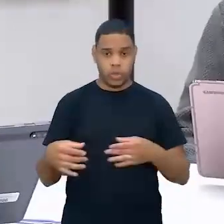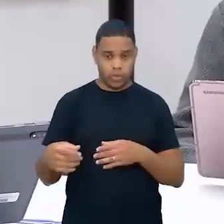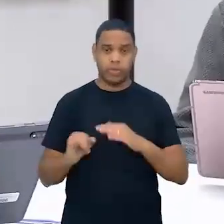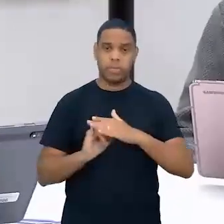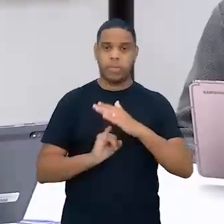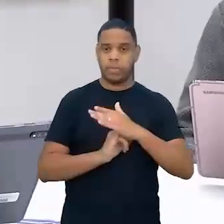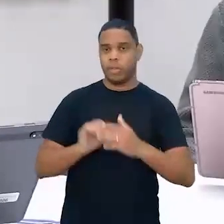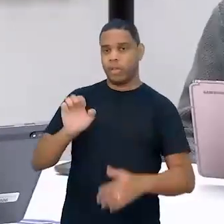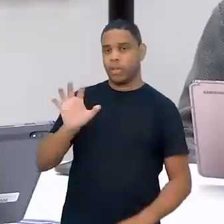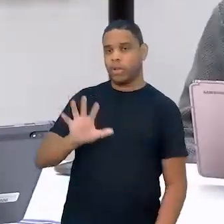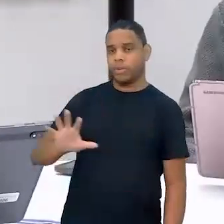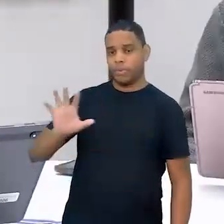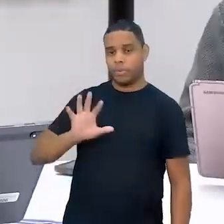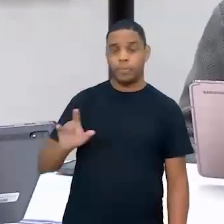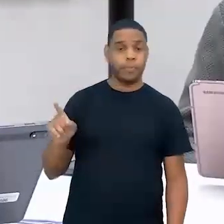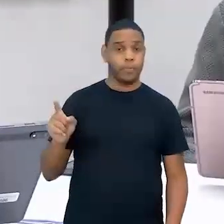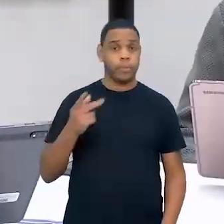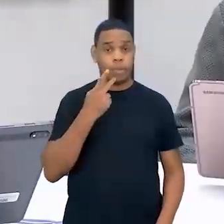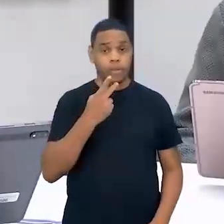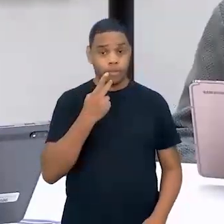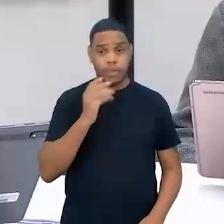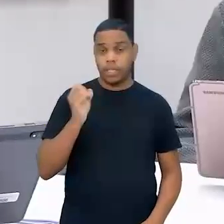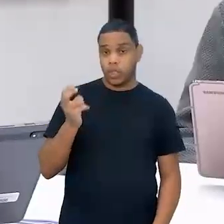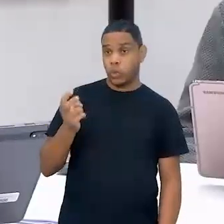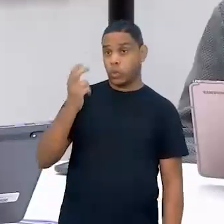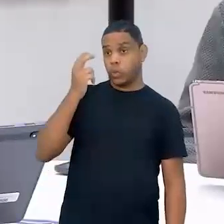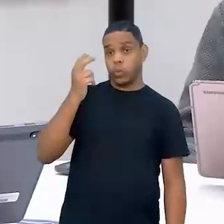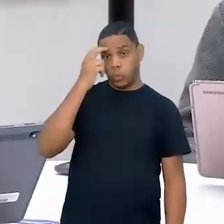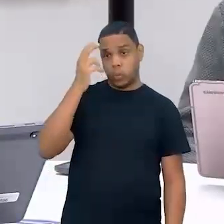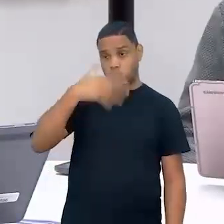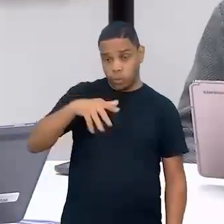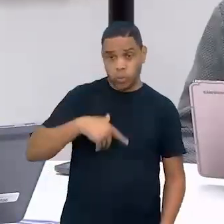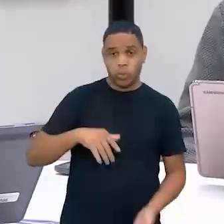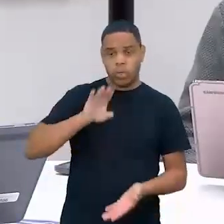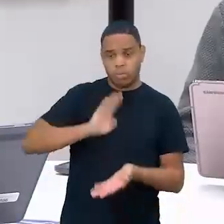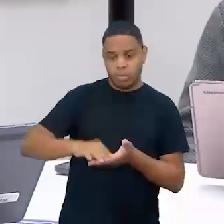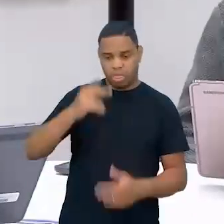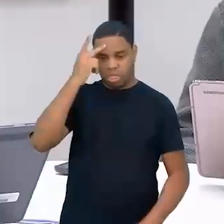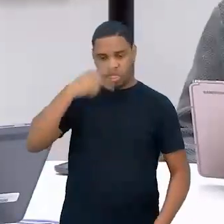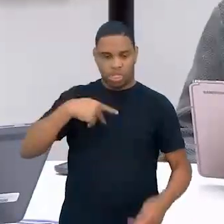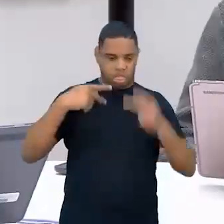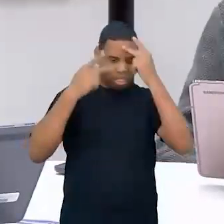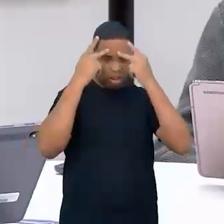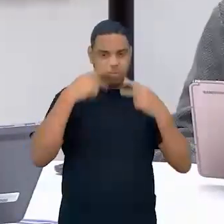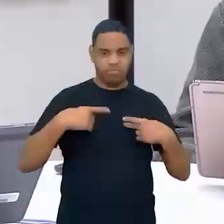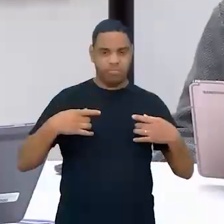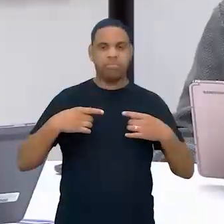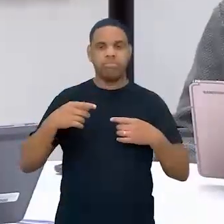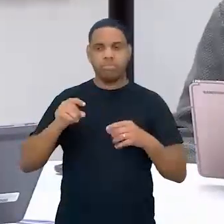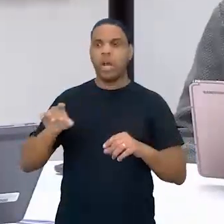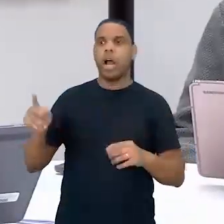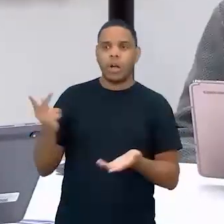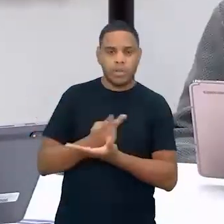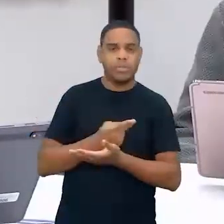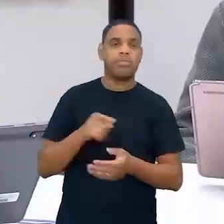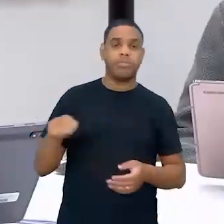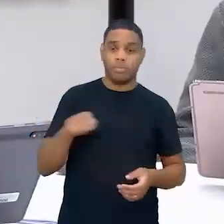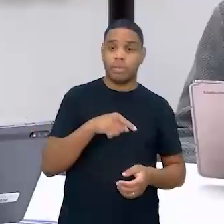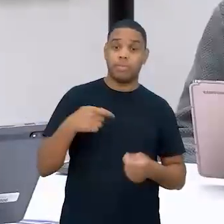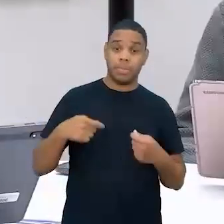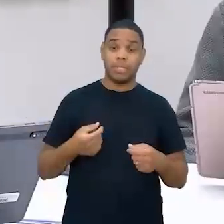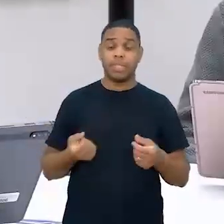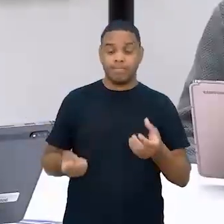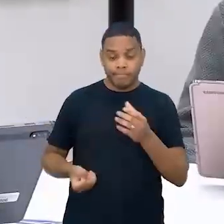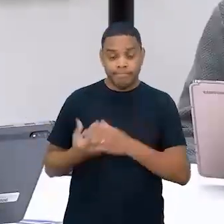Instituto Europeu, ele falava o seguinte: se a cultura do desperdício, o descuido, o egoísmo, o individualismo são uma realidade, é preciso